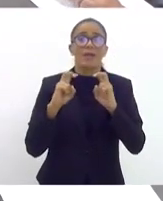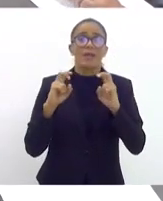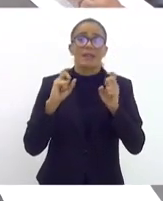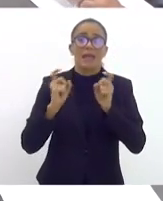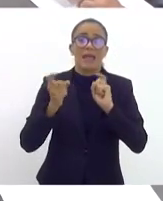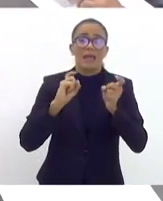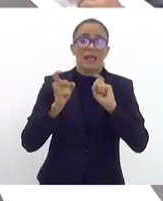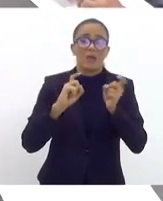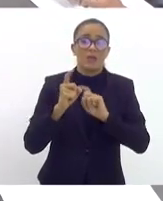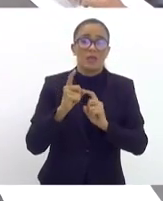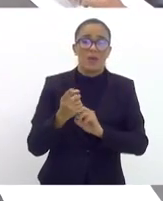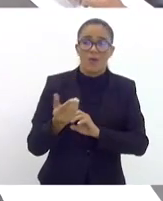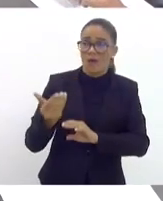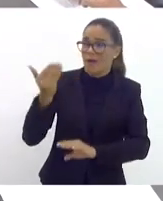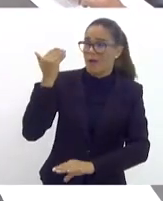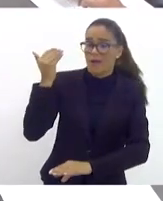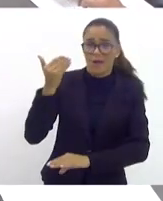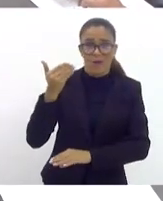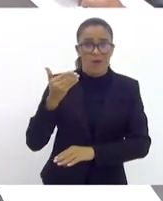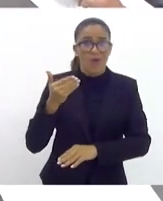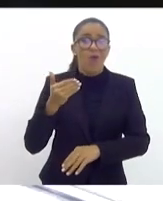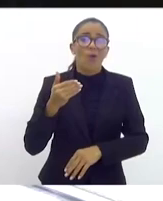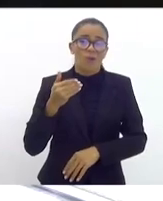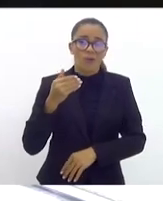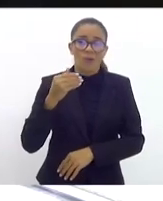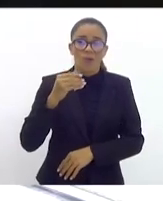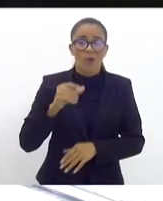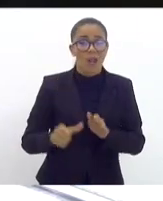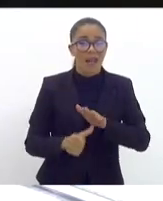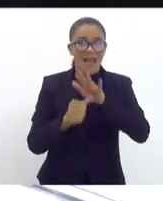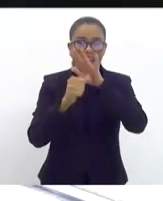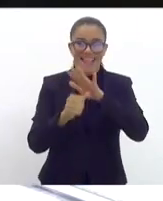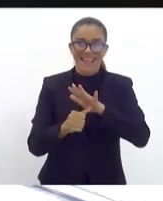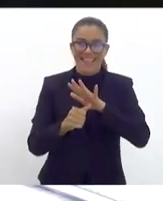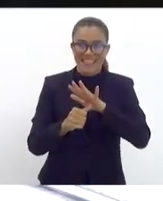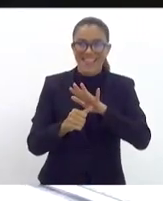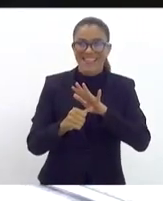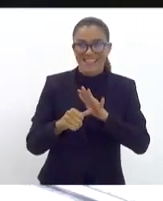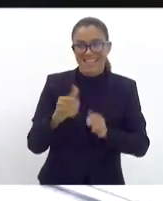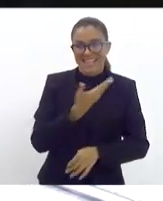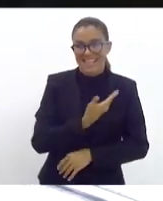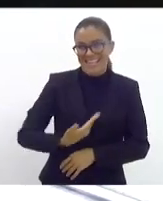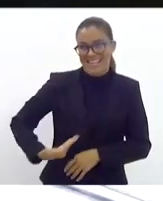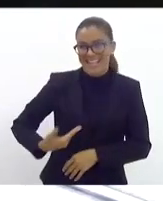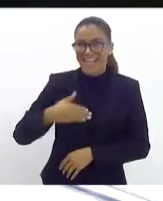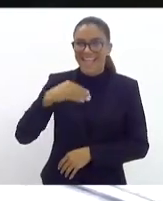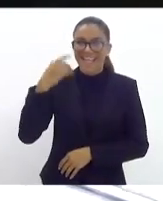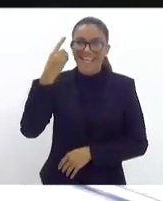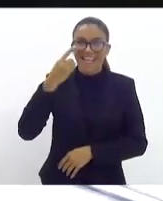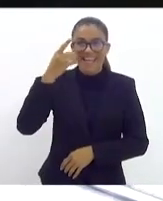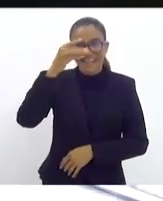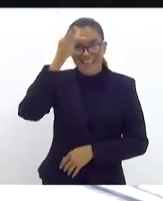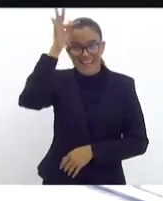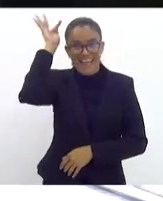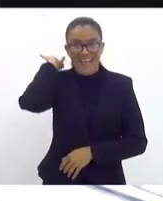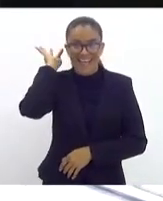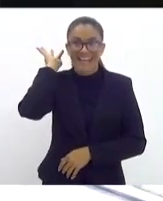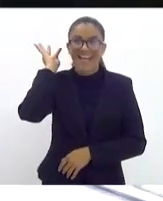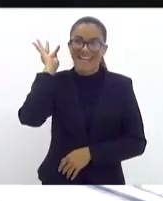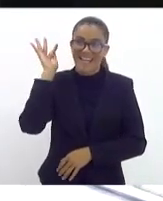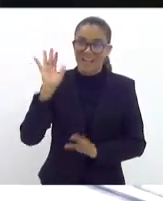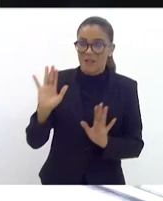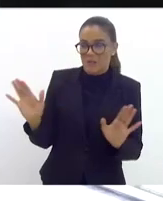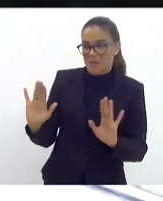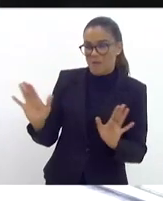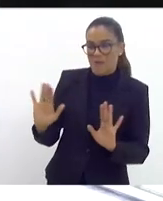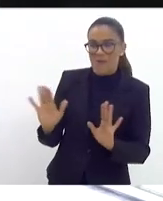líder de governo Deputado Fred Pacheco e que diz que é um projeto líder